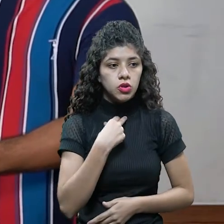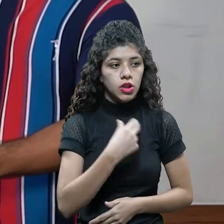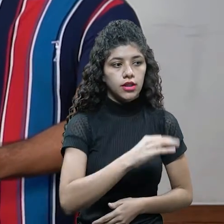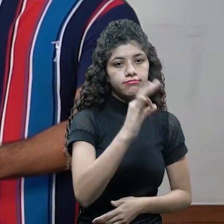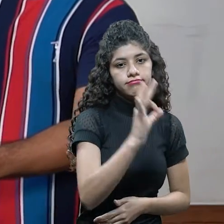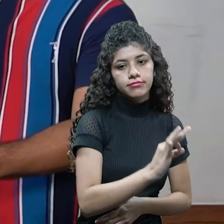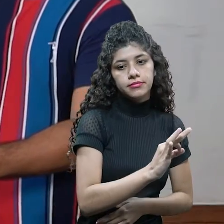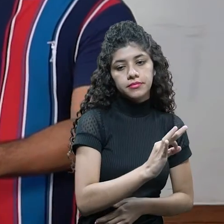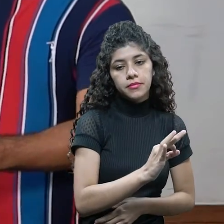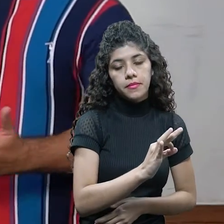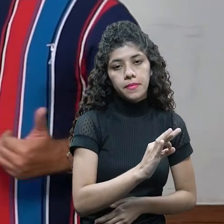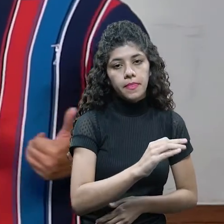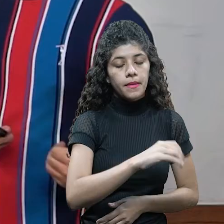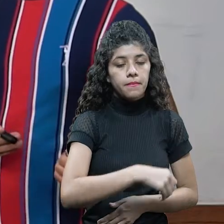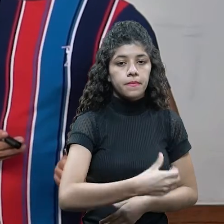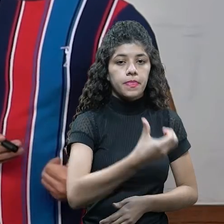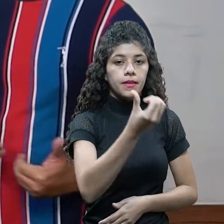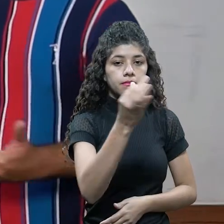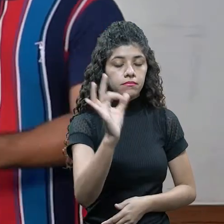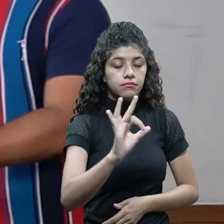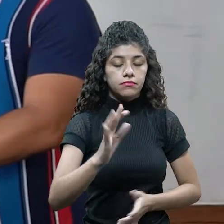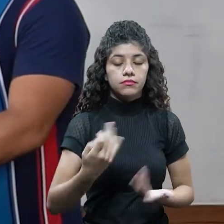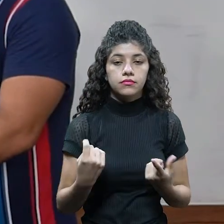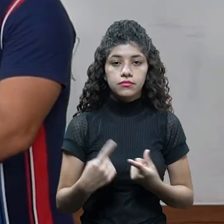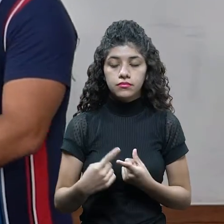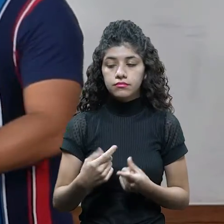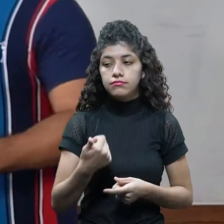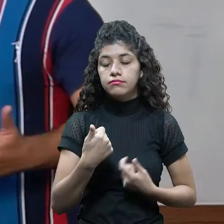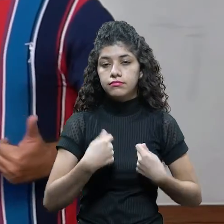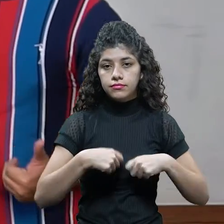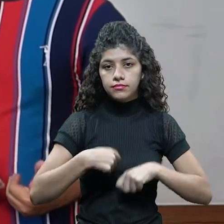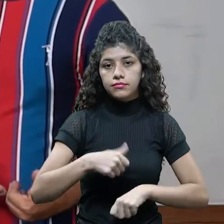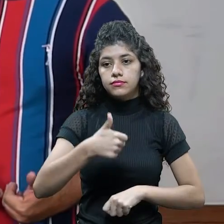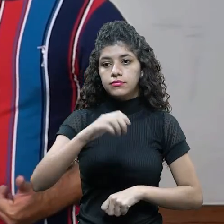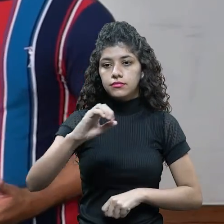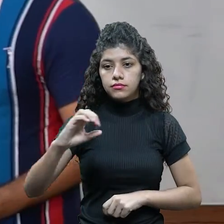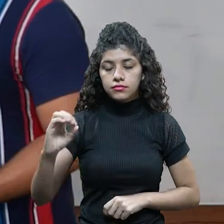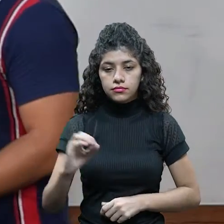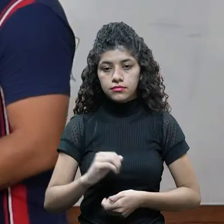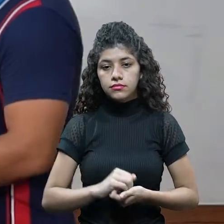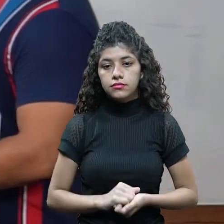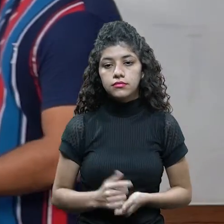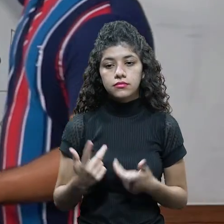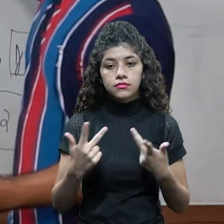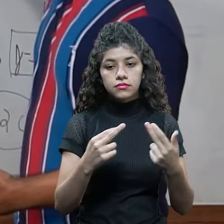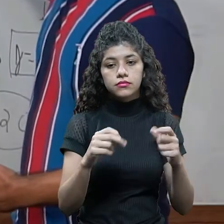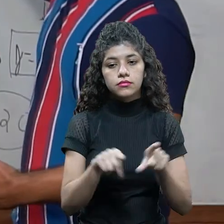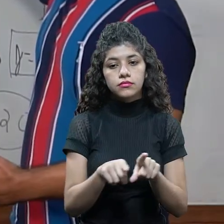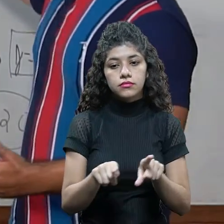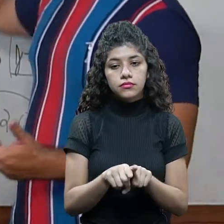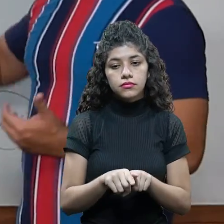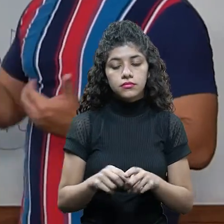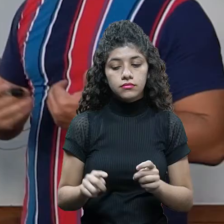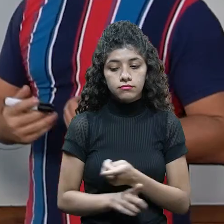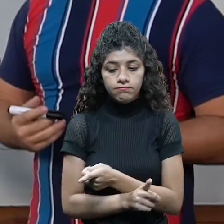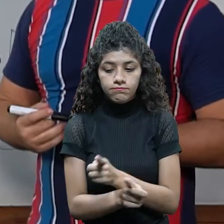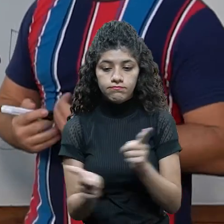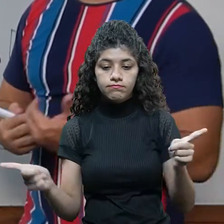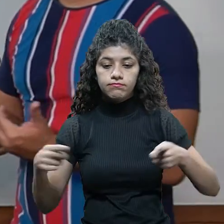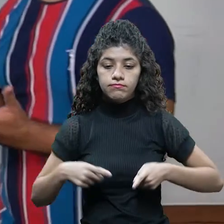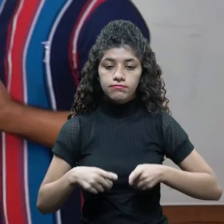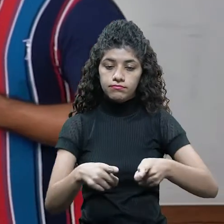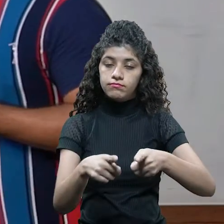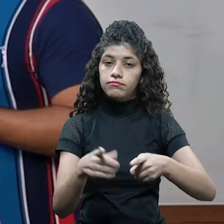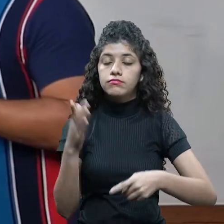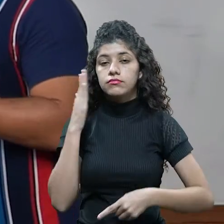que é 6%. Porque o meu denominador não é 100, meu denominador é 10. A mesma coisa aqui na inversamente proporcional. Eu